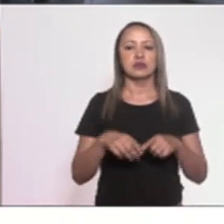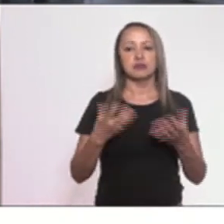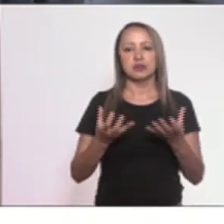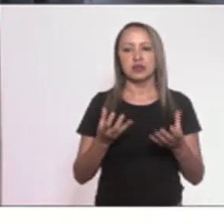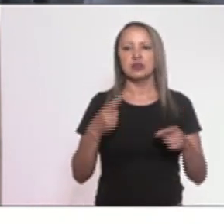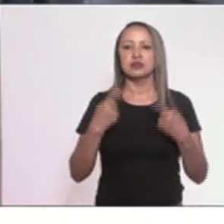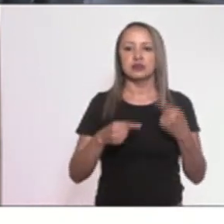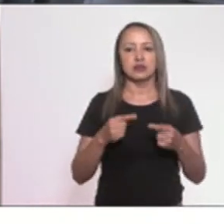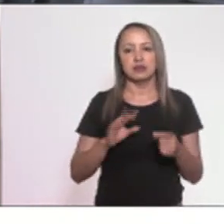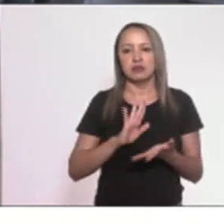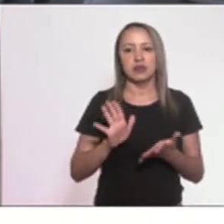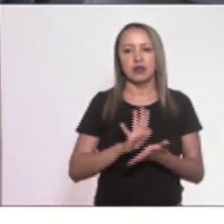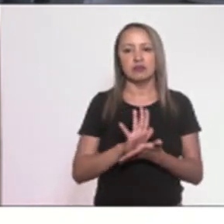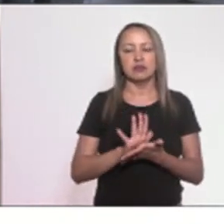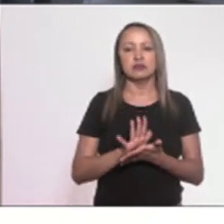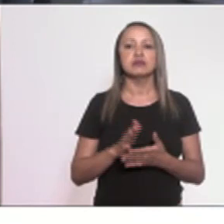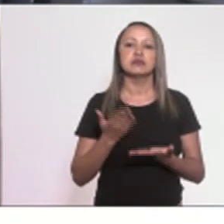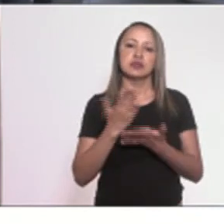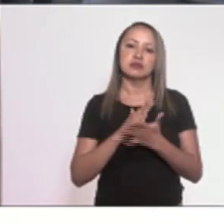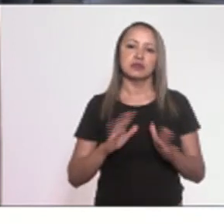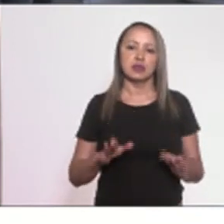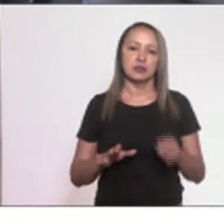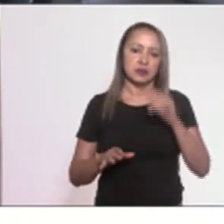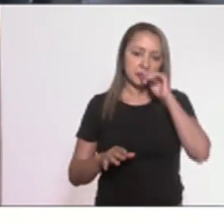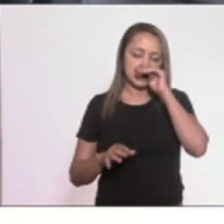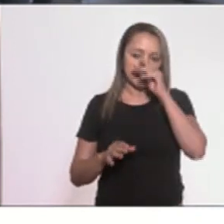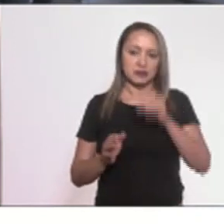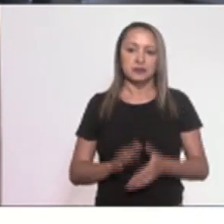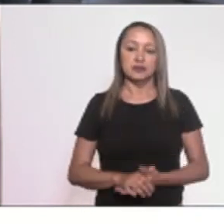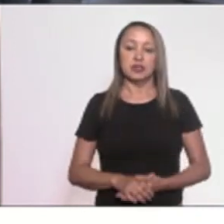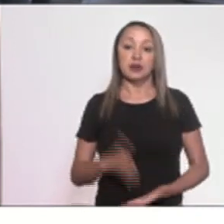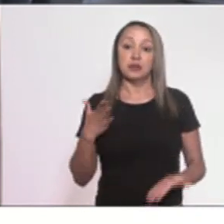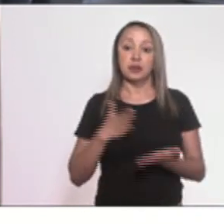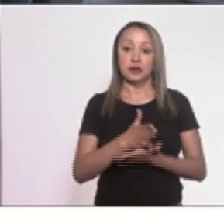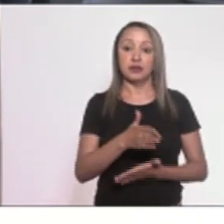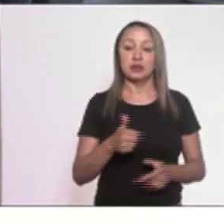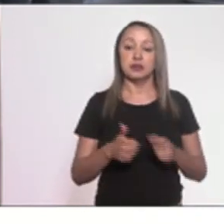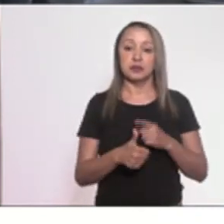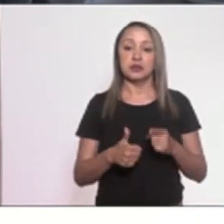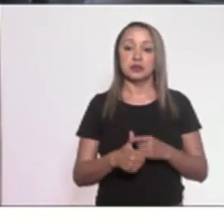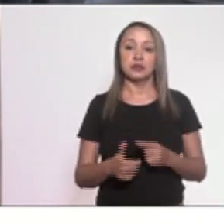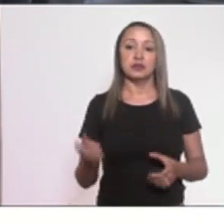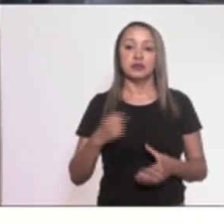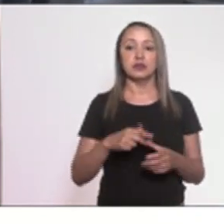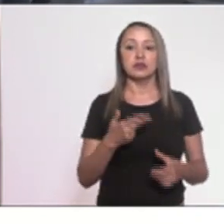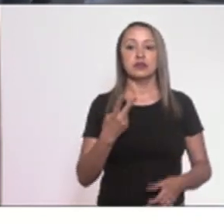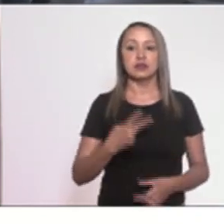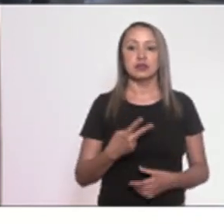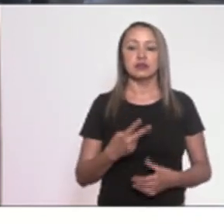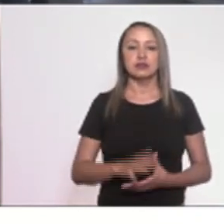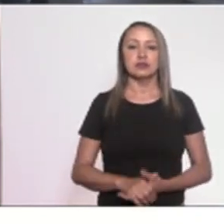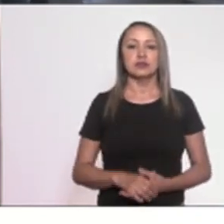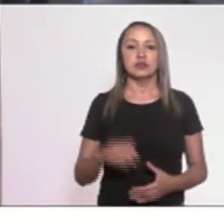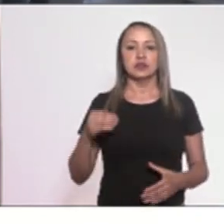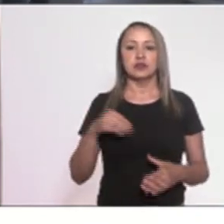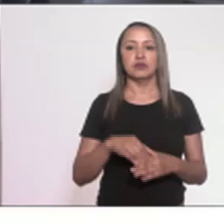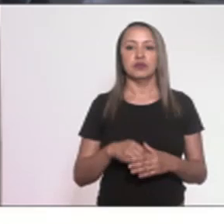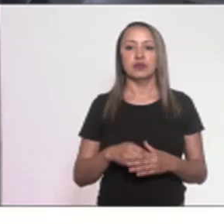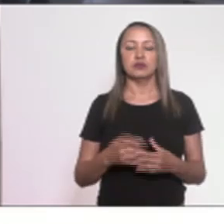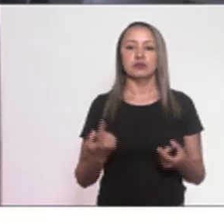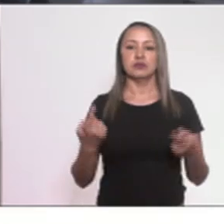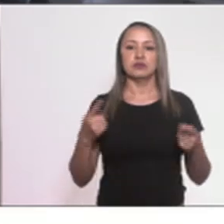encerrada a discussão. Em votação, os senhores que aprovam nessa comissão, aprovado em primeira, retorna em segunda. Com voto contrário do nosso